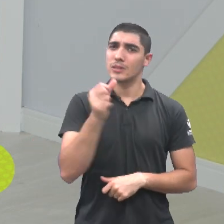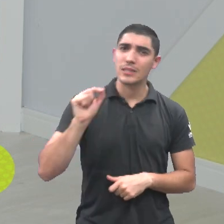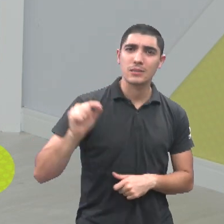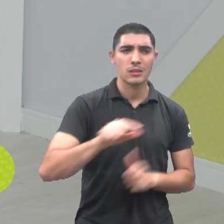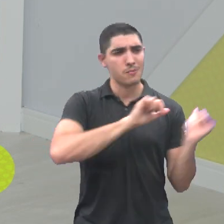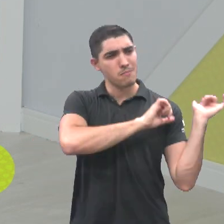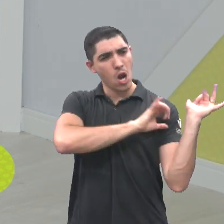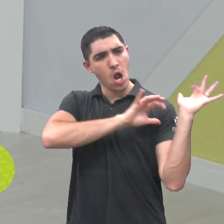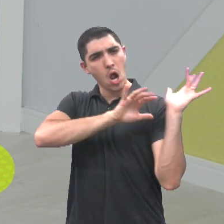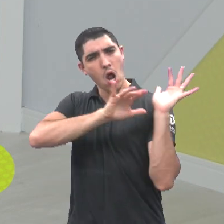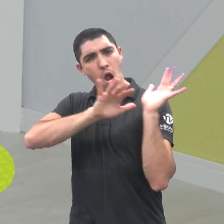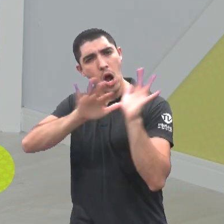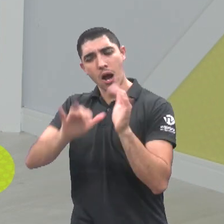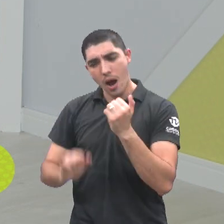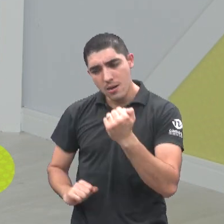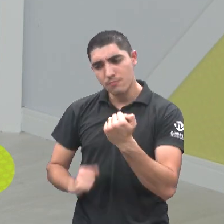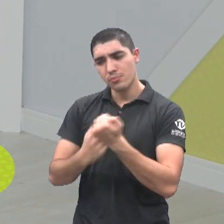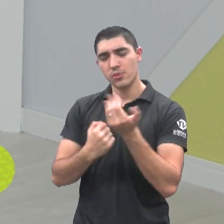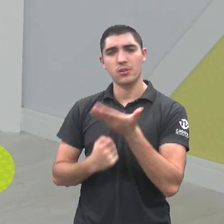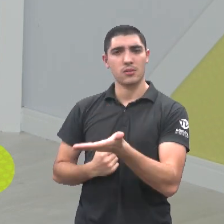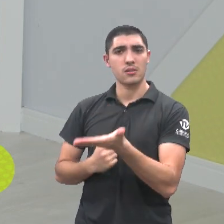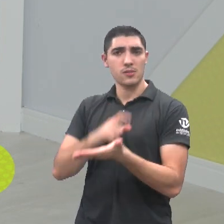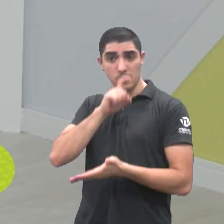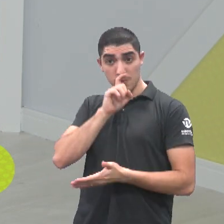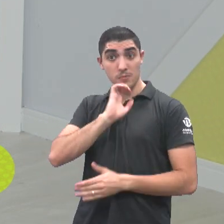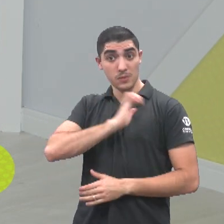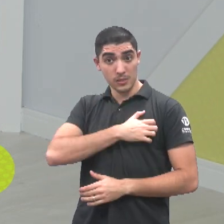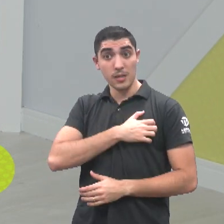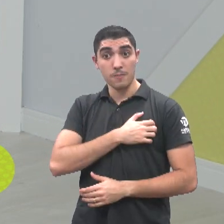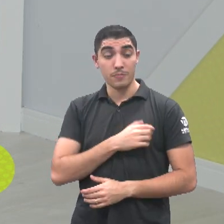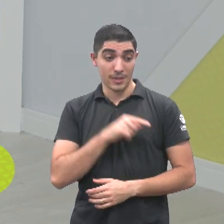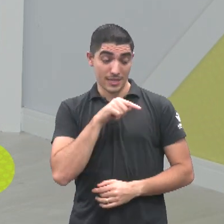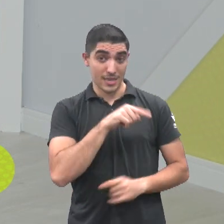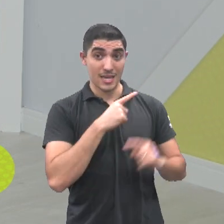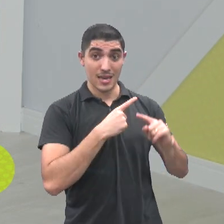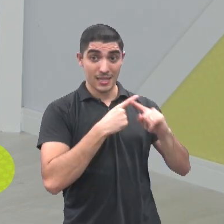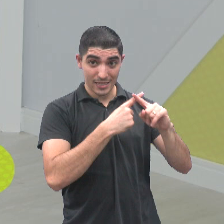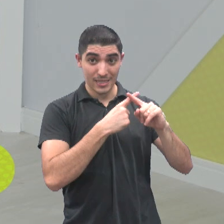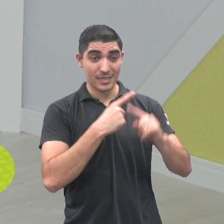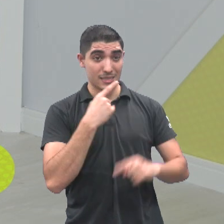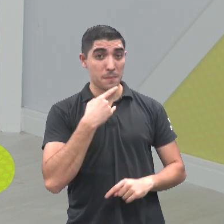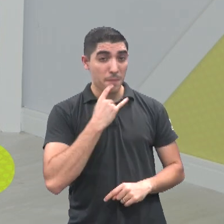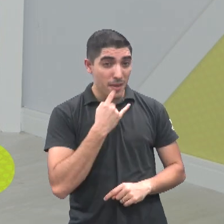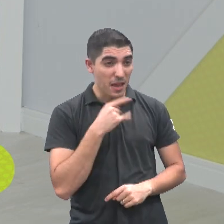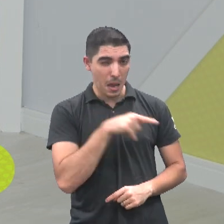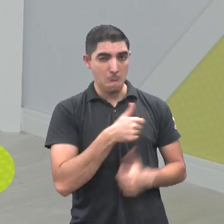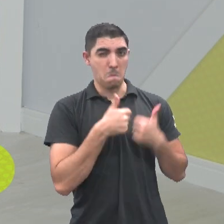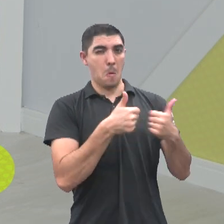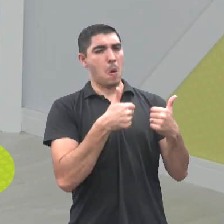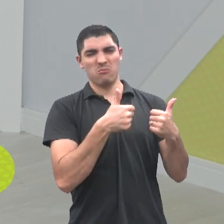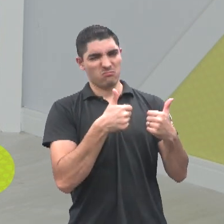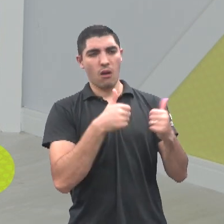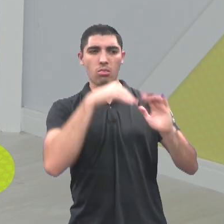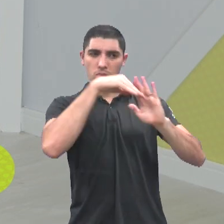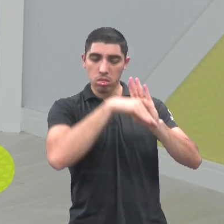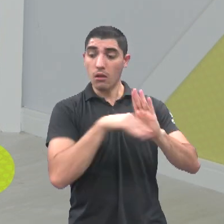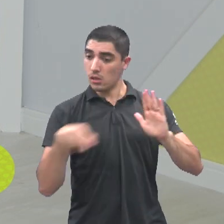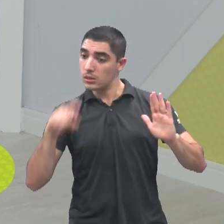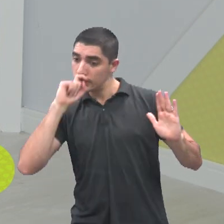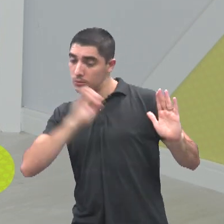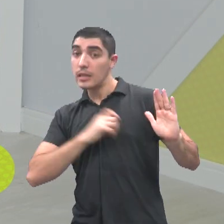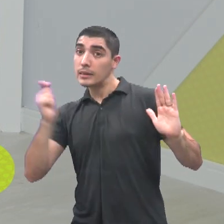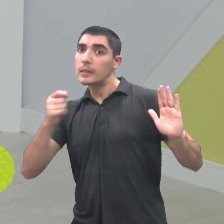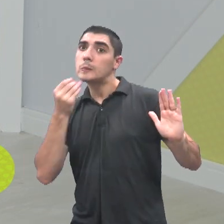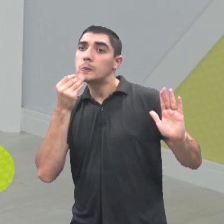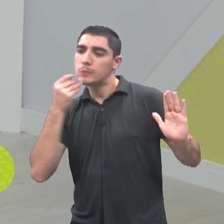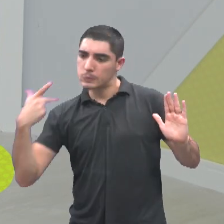apoiar esse time contra o 15 de Piracicaba, o 15 que também não vem tão legal assim não, e é jogo importante para o São José se manter dentro do